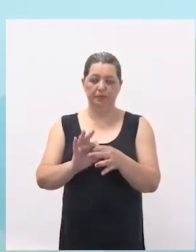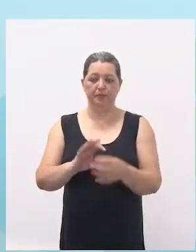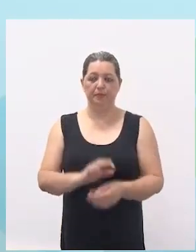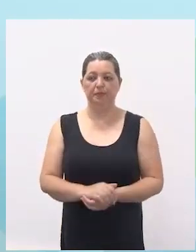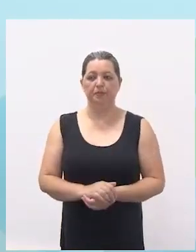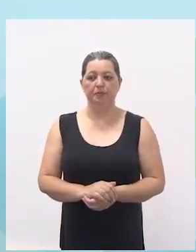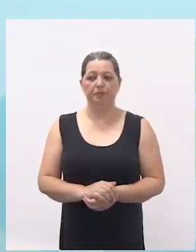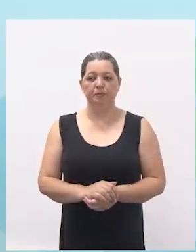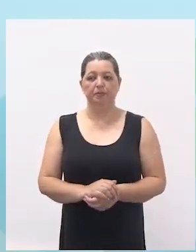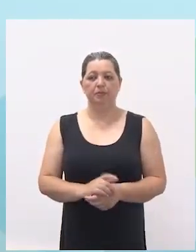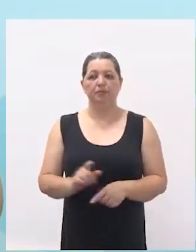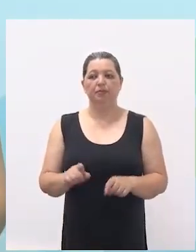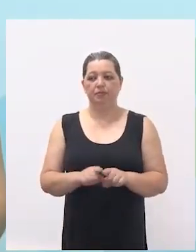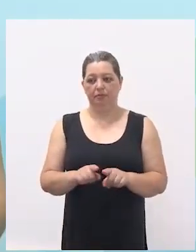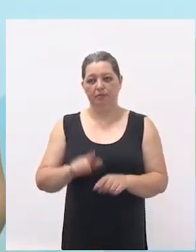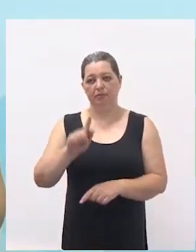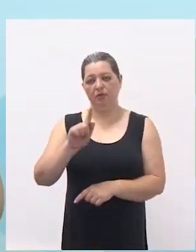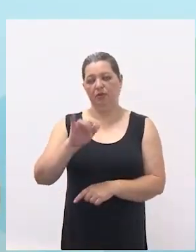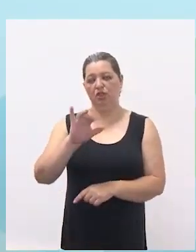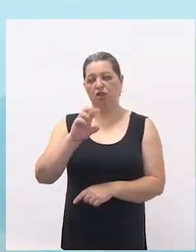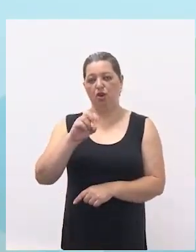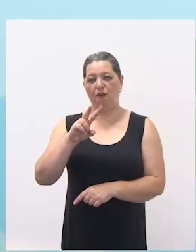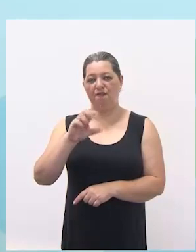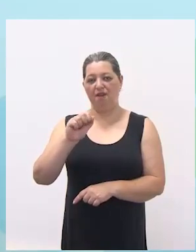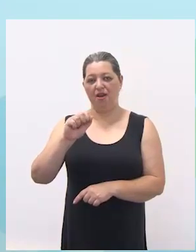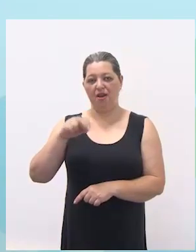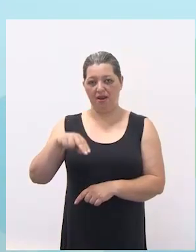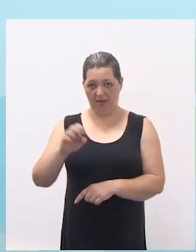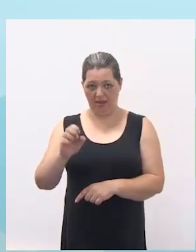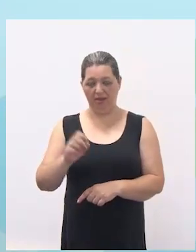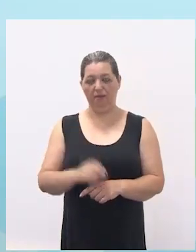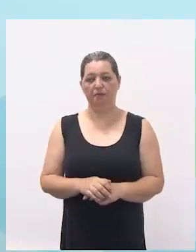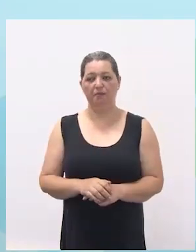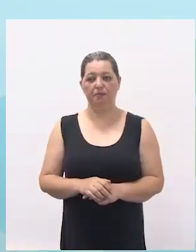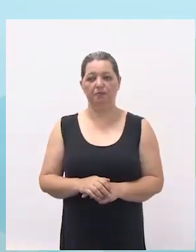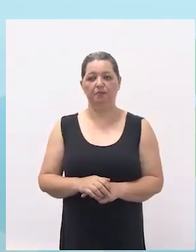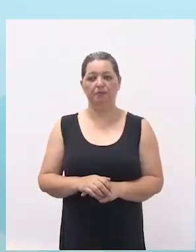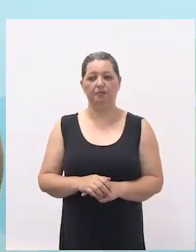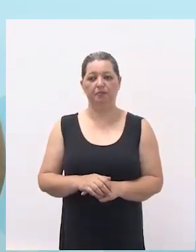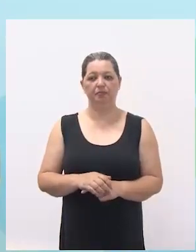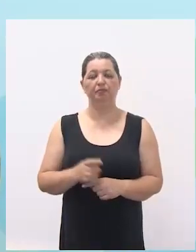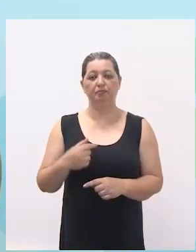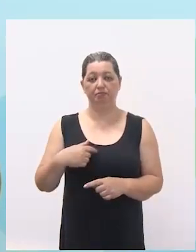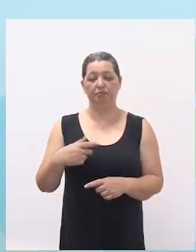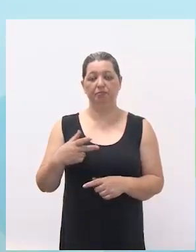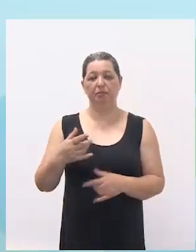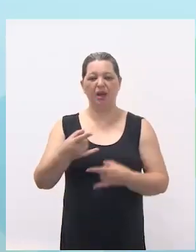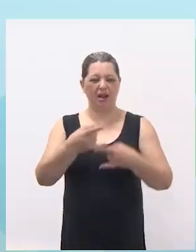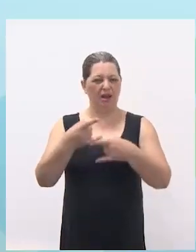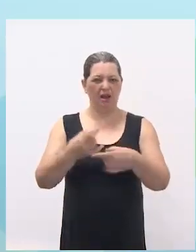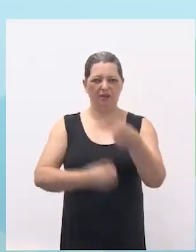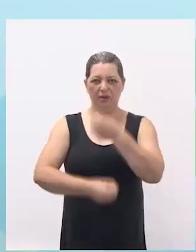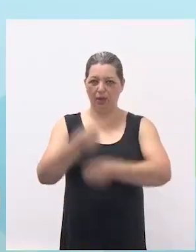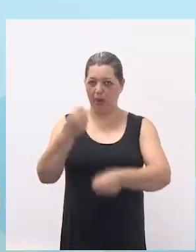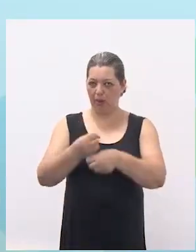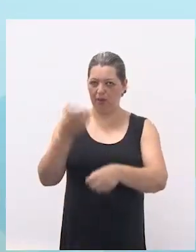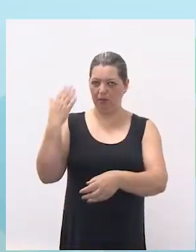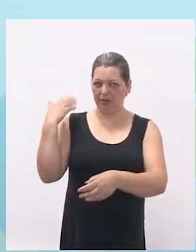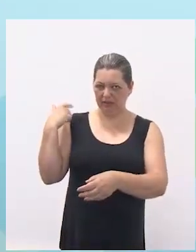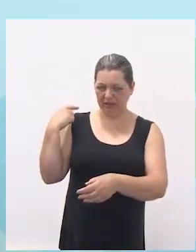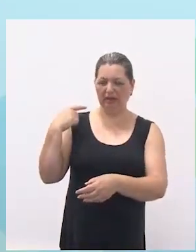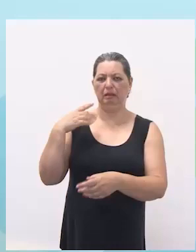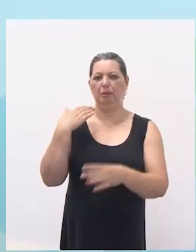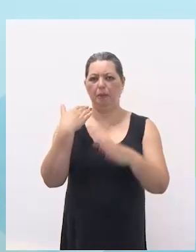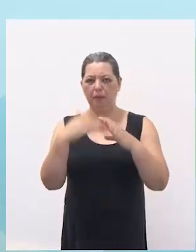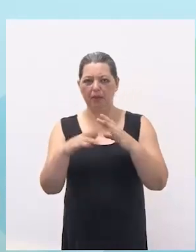eis que Giovanni, que eu vou apresentar para vocês, o Giovanni, ele se prontificou numa live lá o ano passado, ele mandou o contato e depois